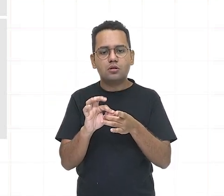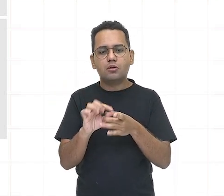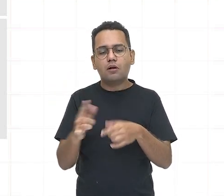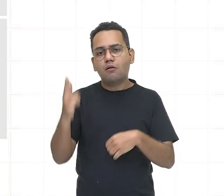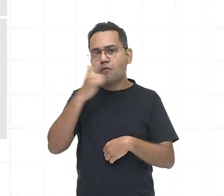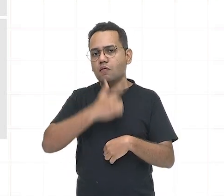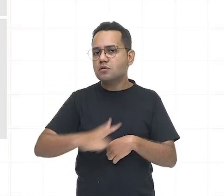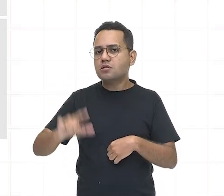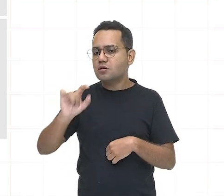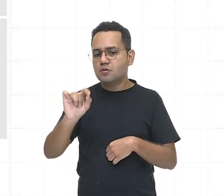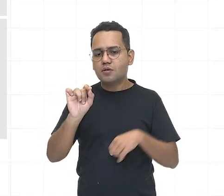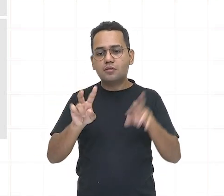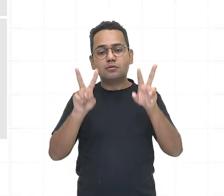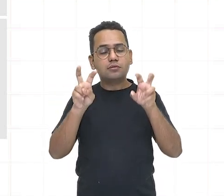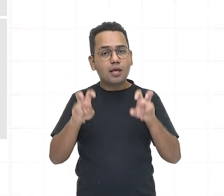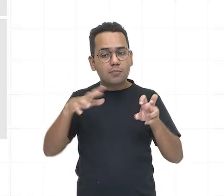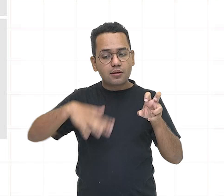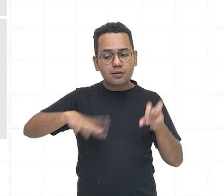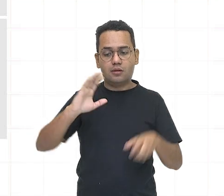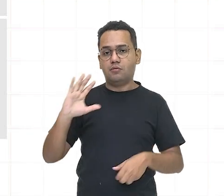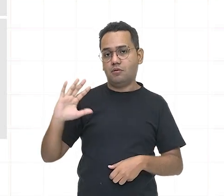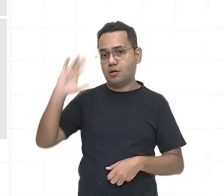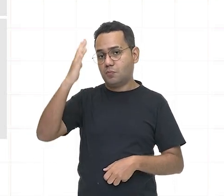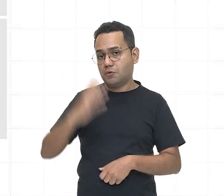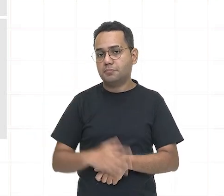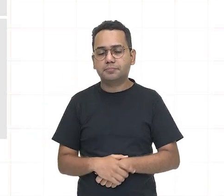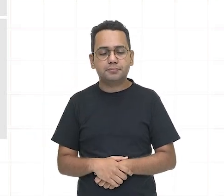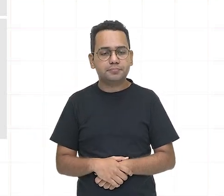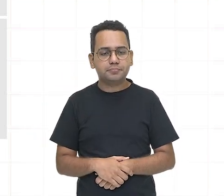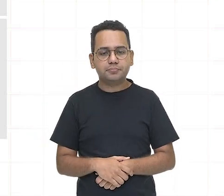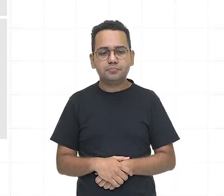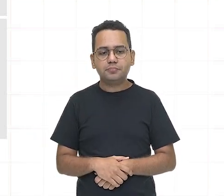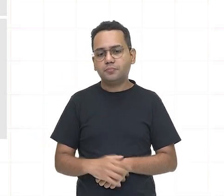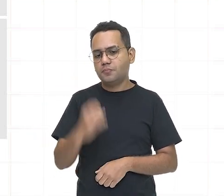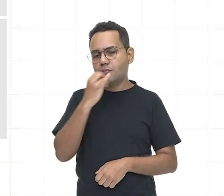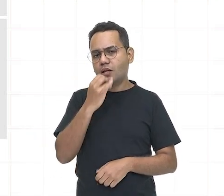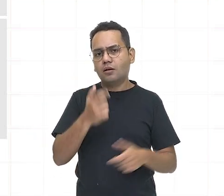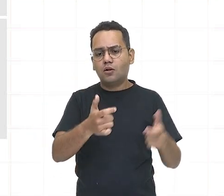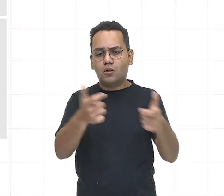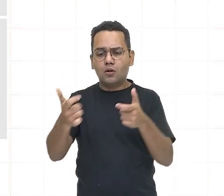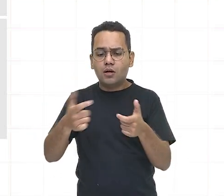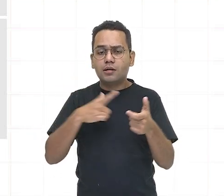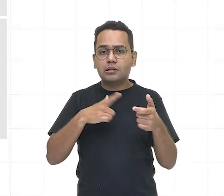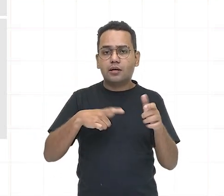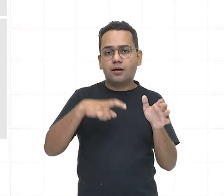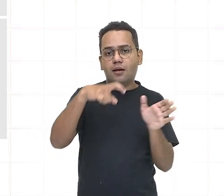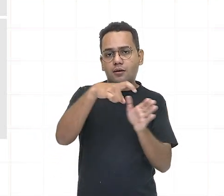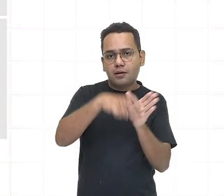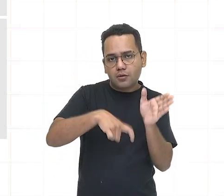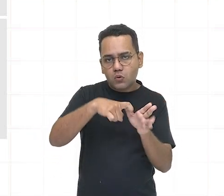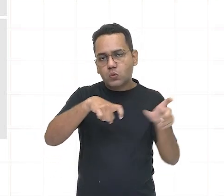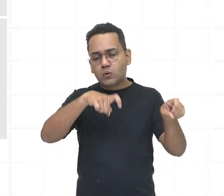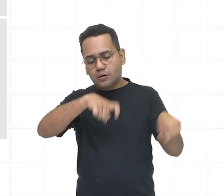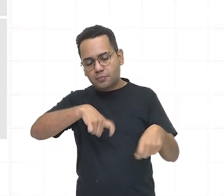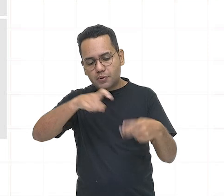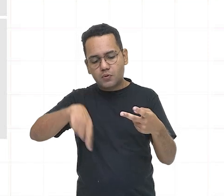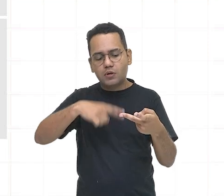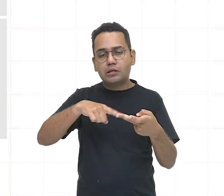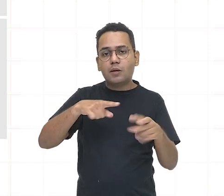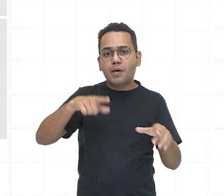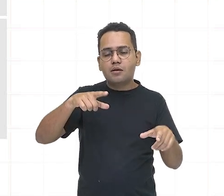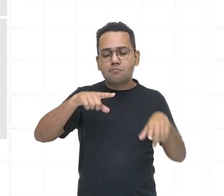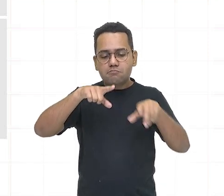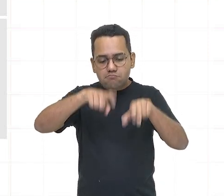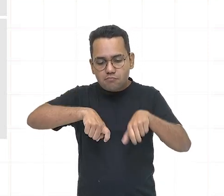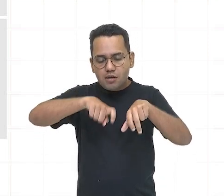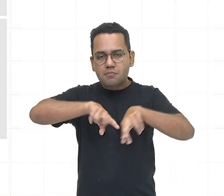metas climáticas, principalmente em áreas que ocorre aí a agricultura, a pecuária e a extração, que às vezes acabam